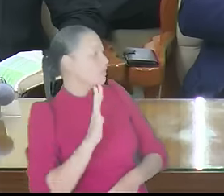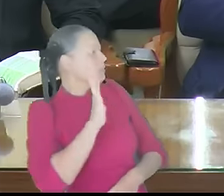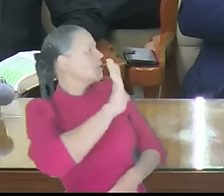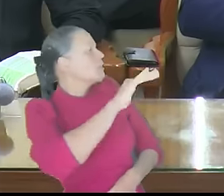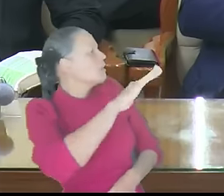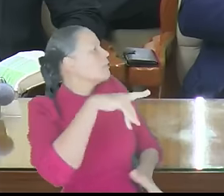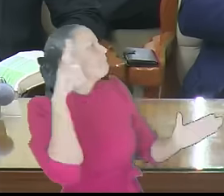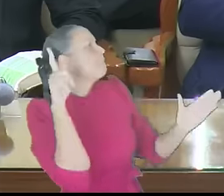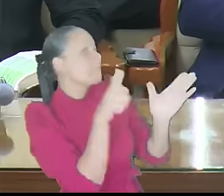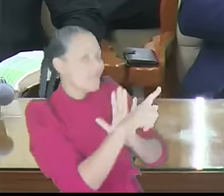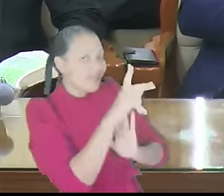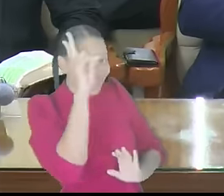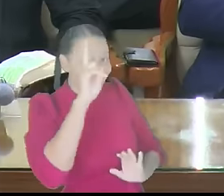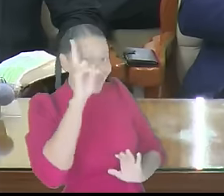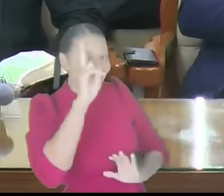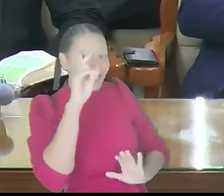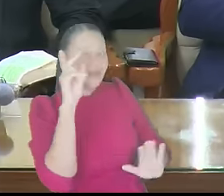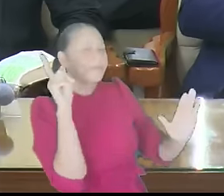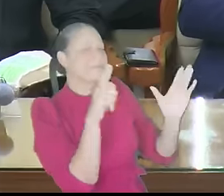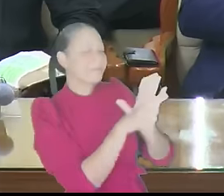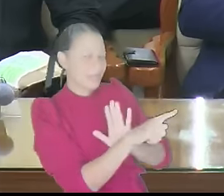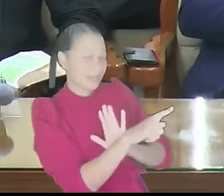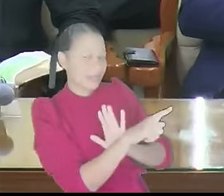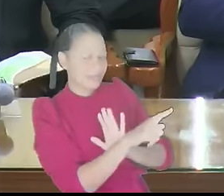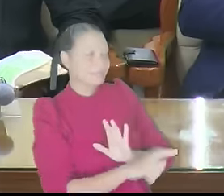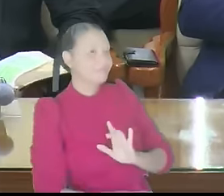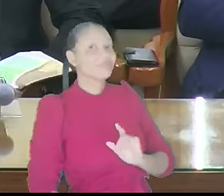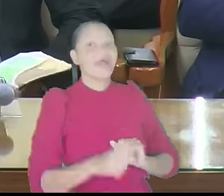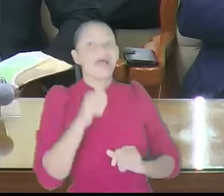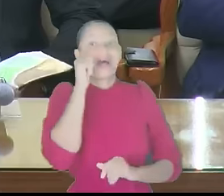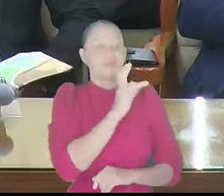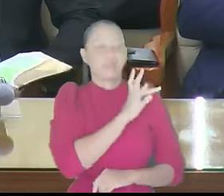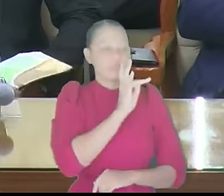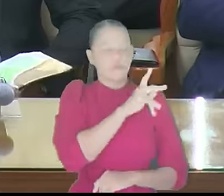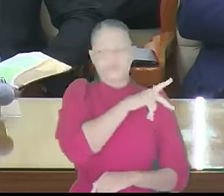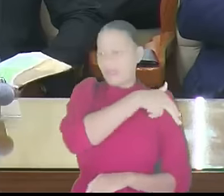lembrados? Estão lembrados? A noiva saiu procurando o noivo